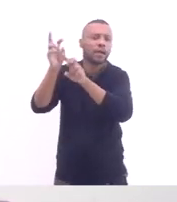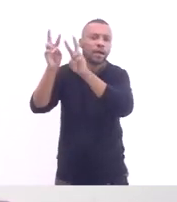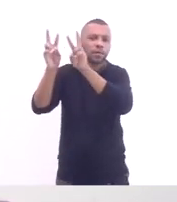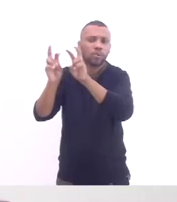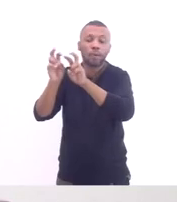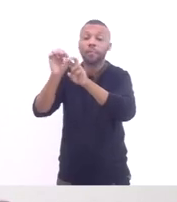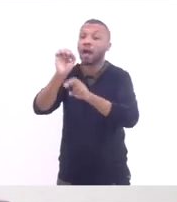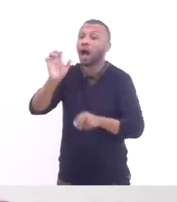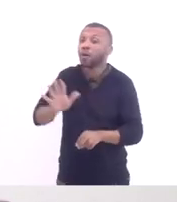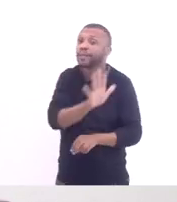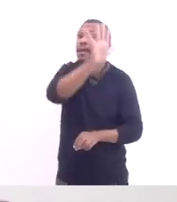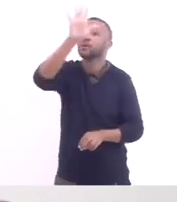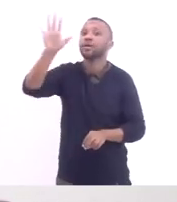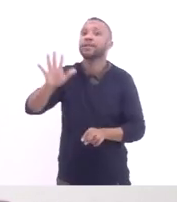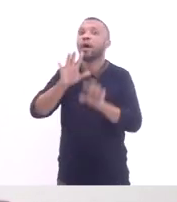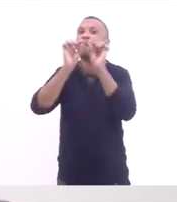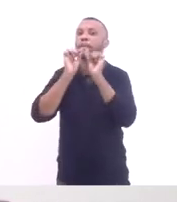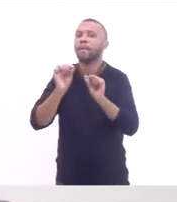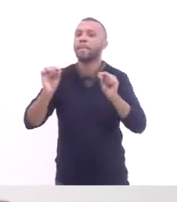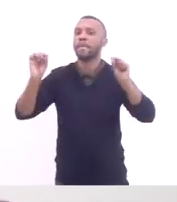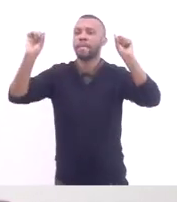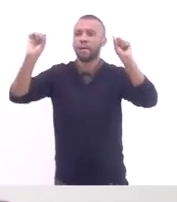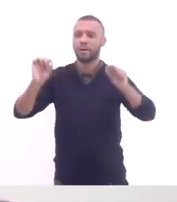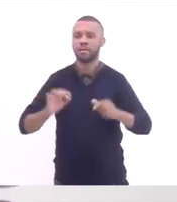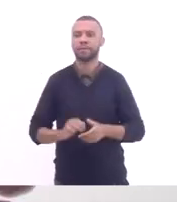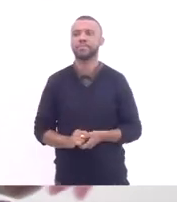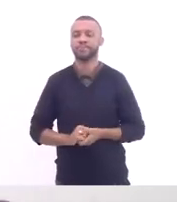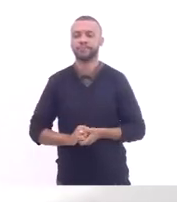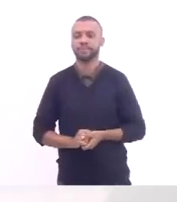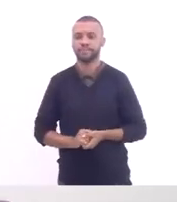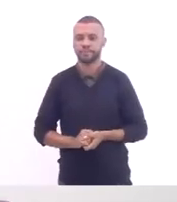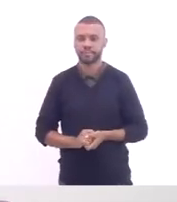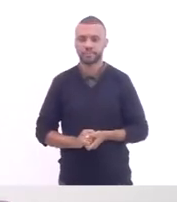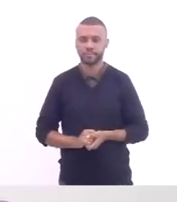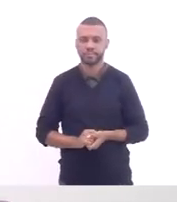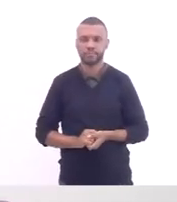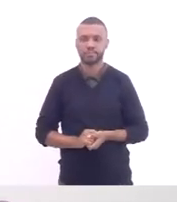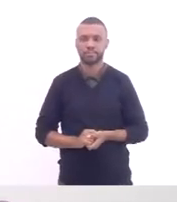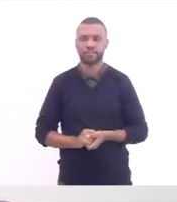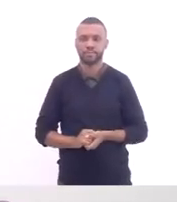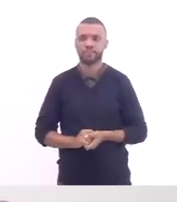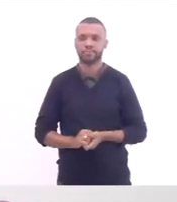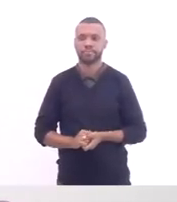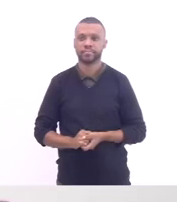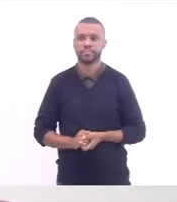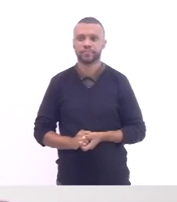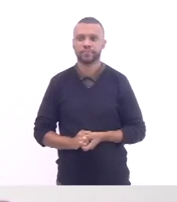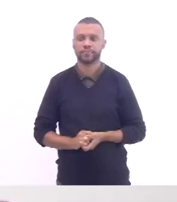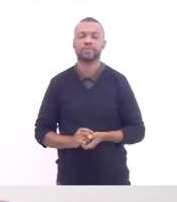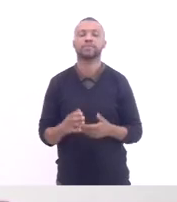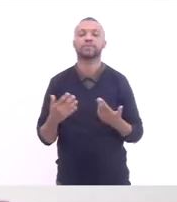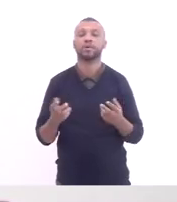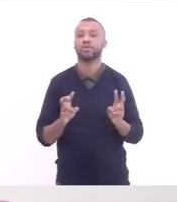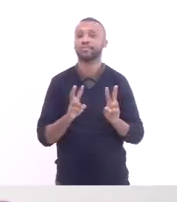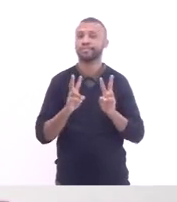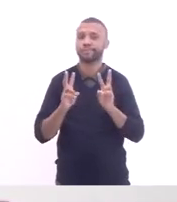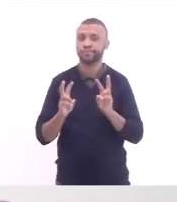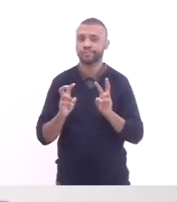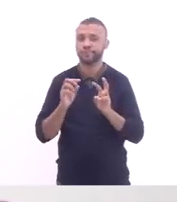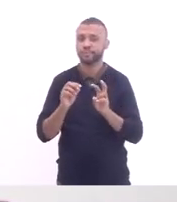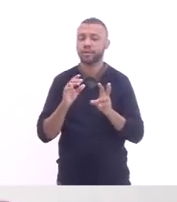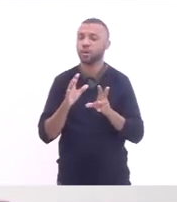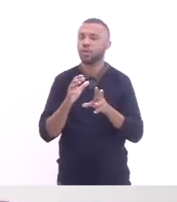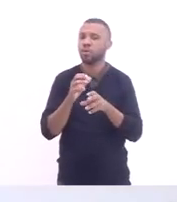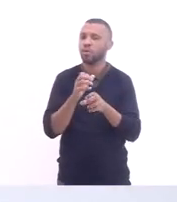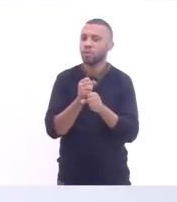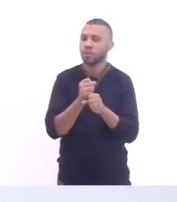ao nacional, né? Com relação aos índices de receita e volume